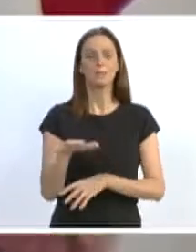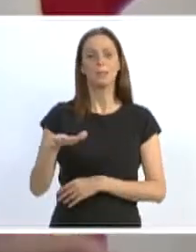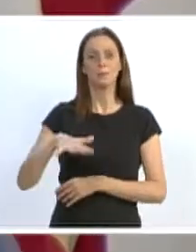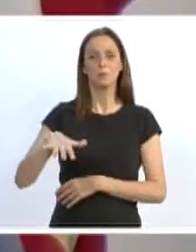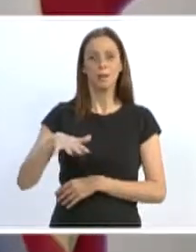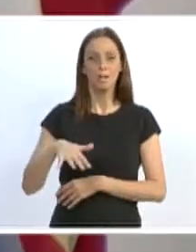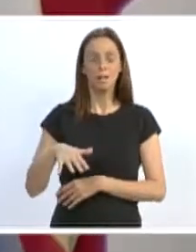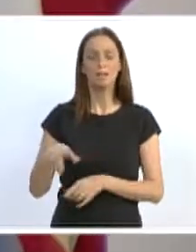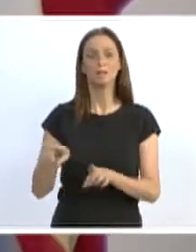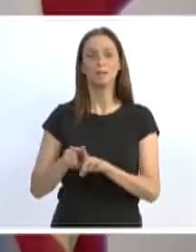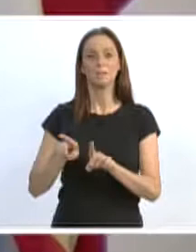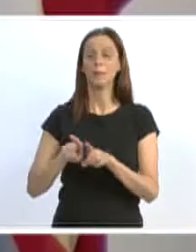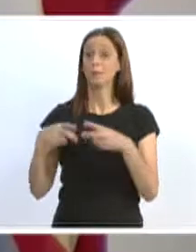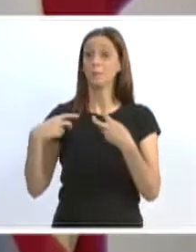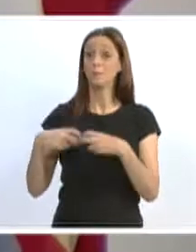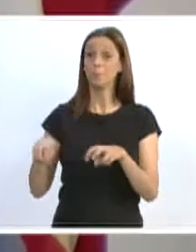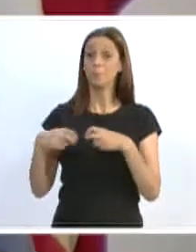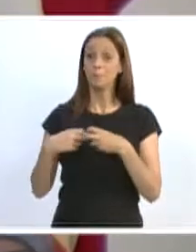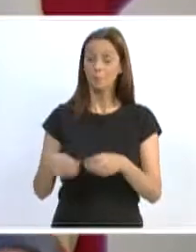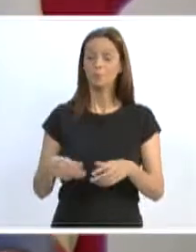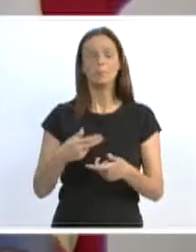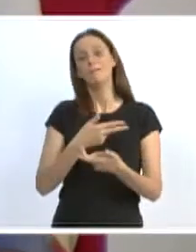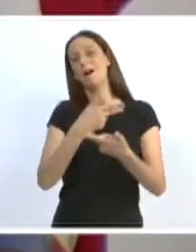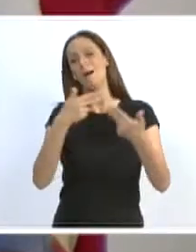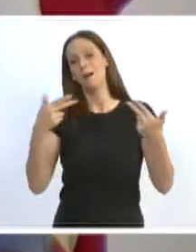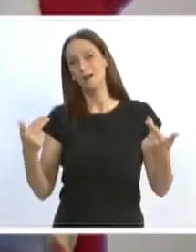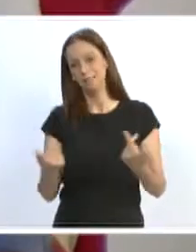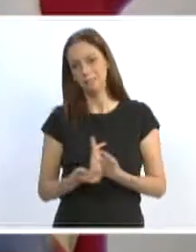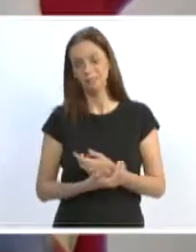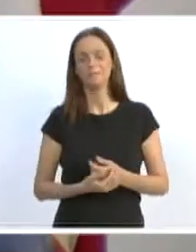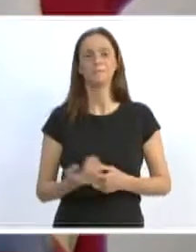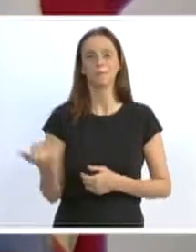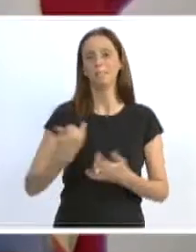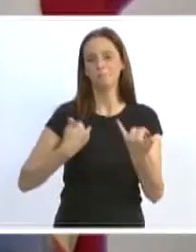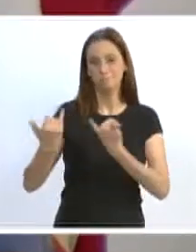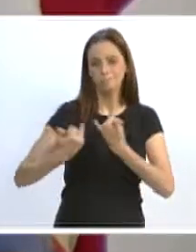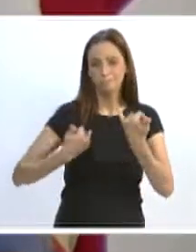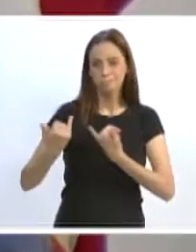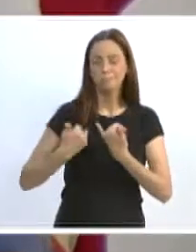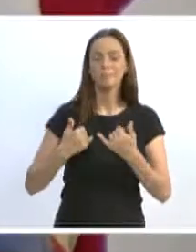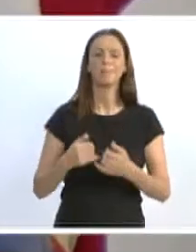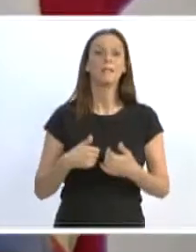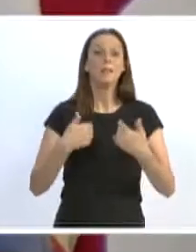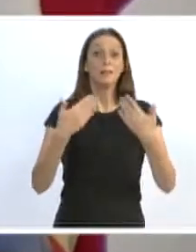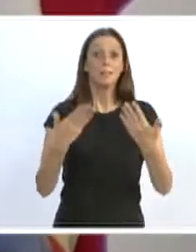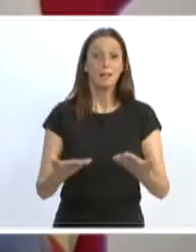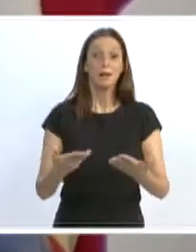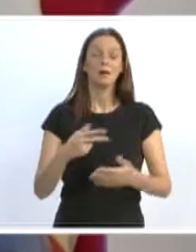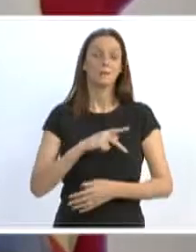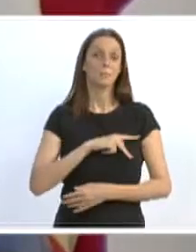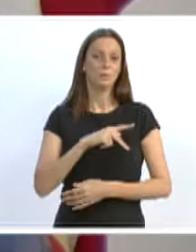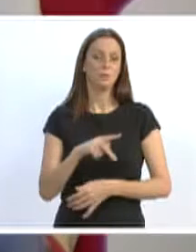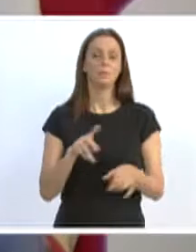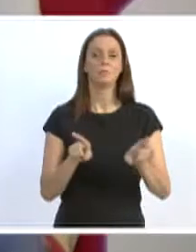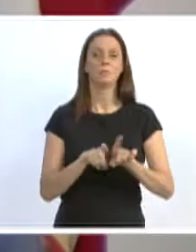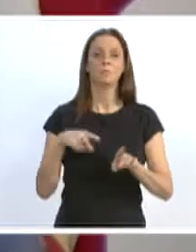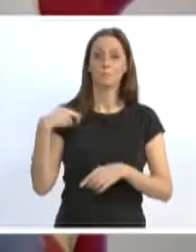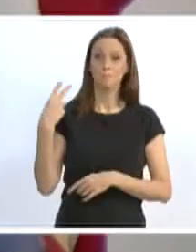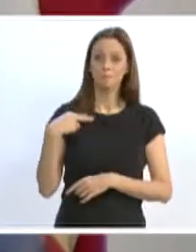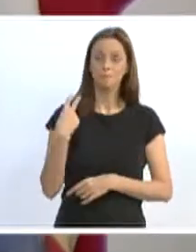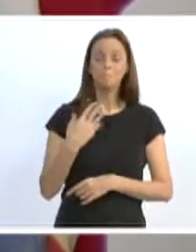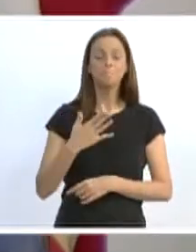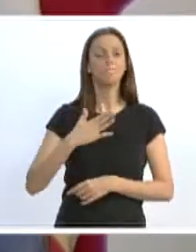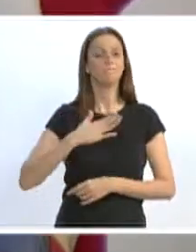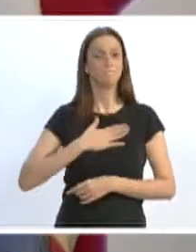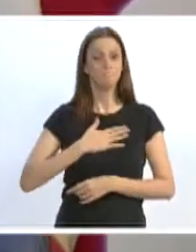sistema viário e assim por diante então pra mim senhor presidente senhores vereadores é